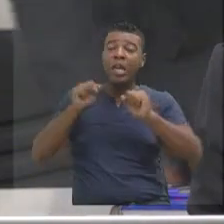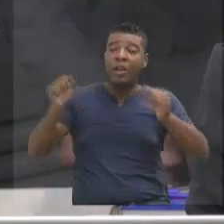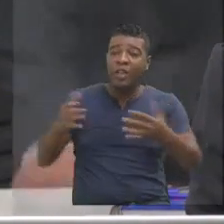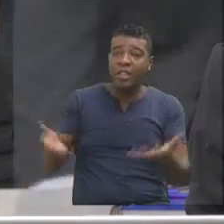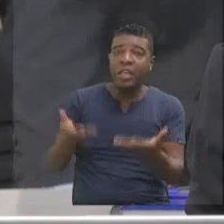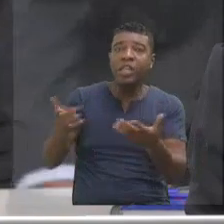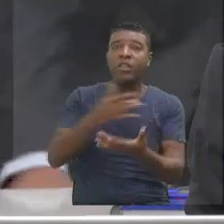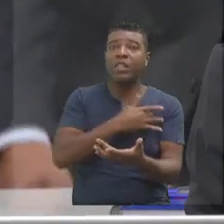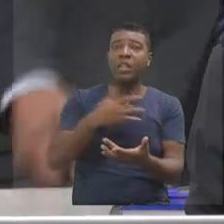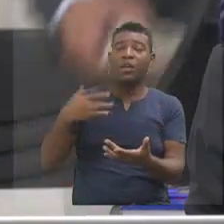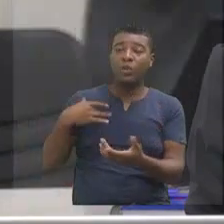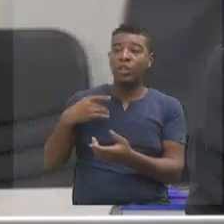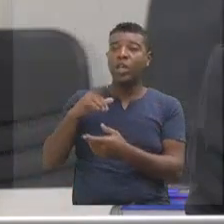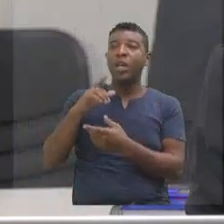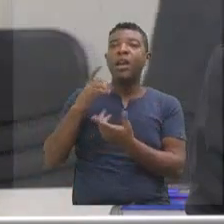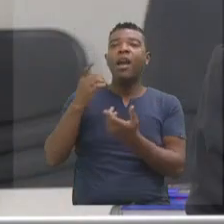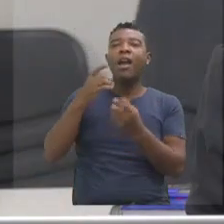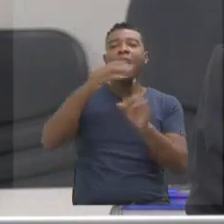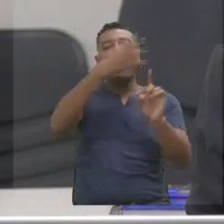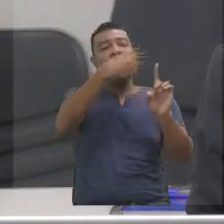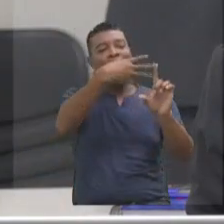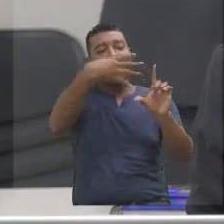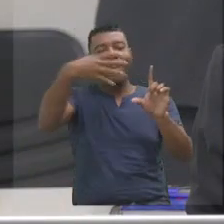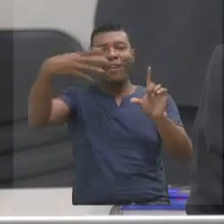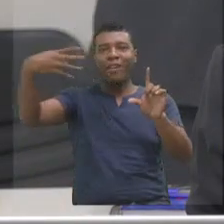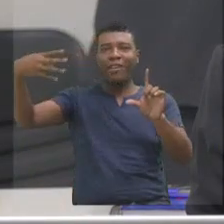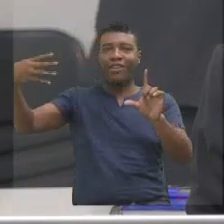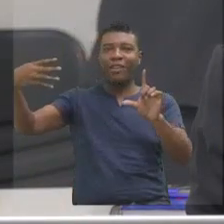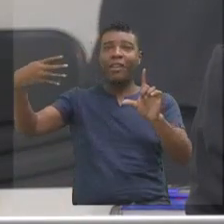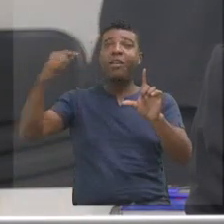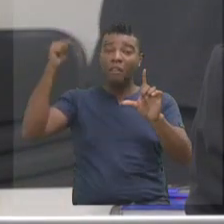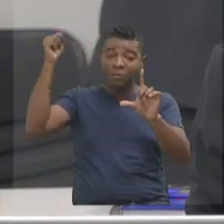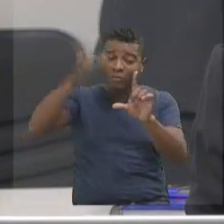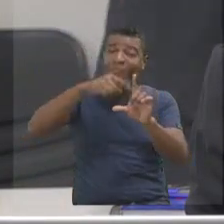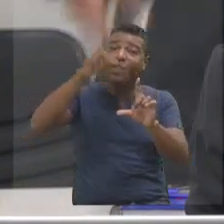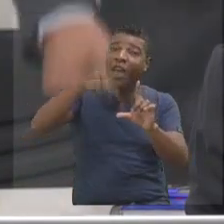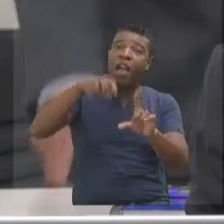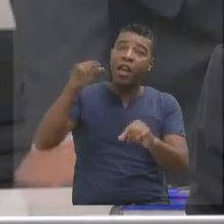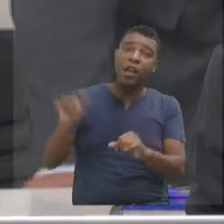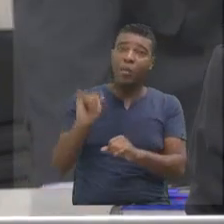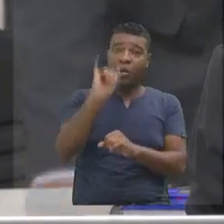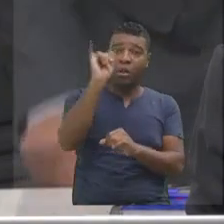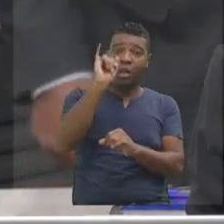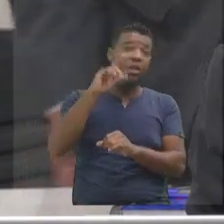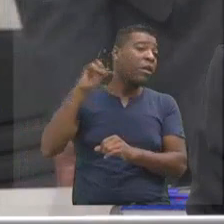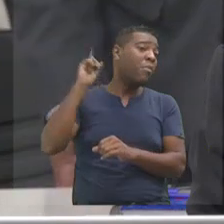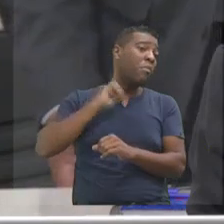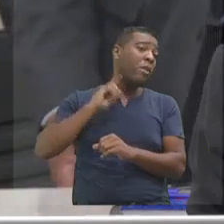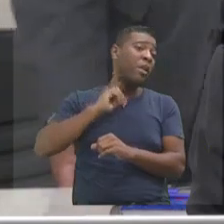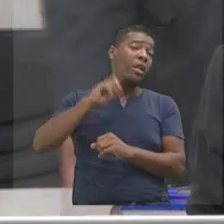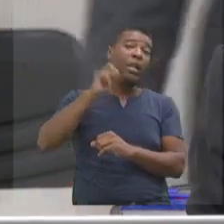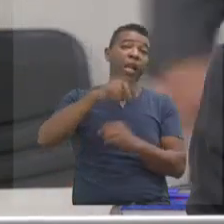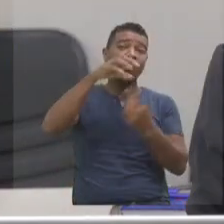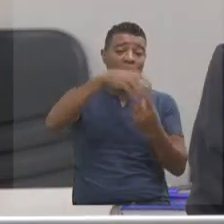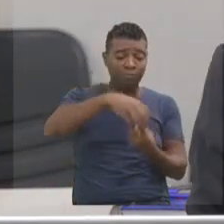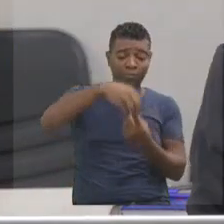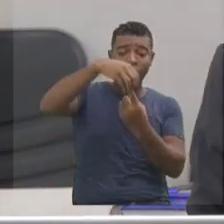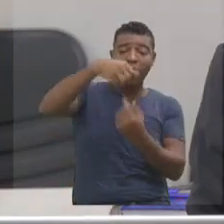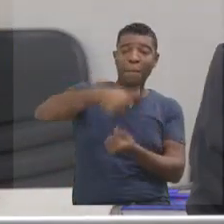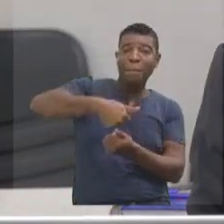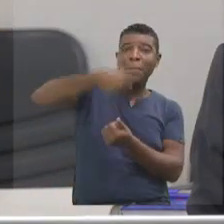gvtqi que ia mais que é muito importante é Minas Gerais é Pioneira em ter uma